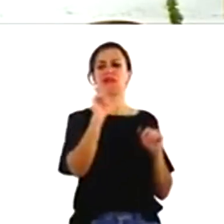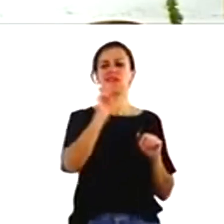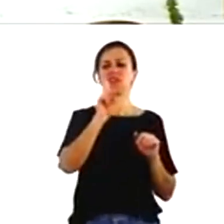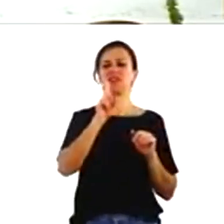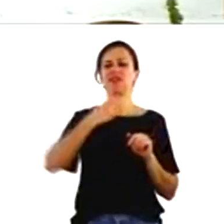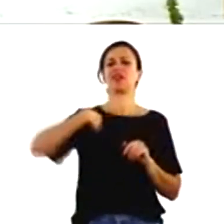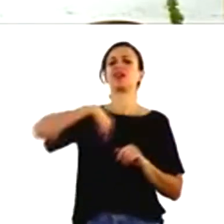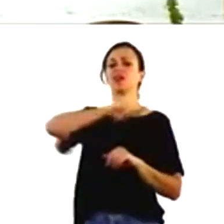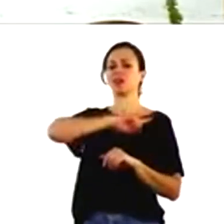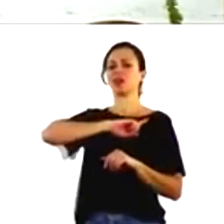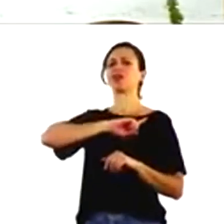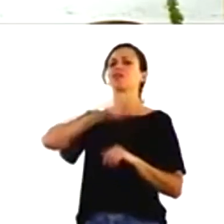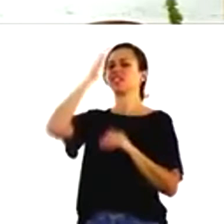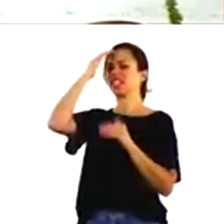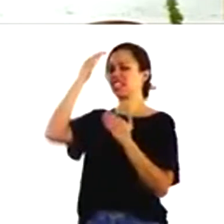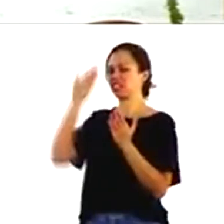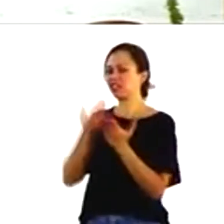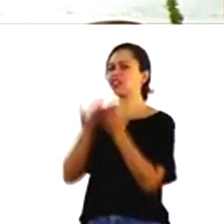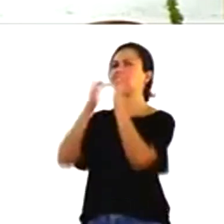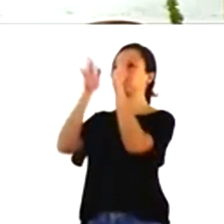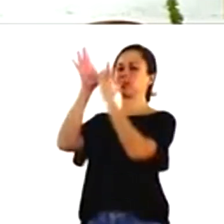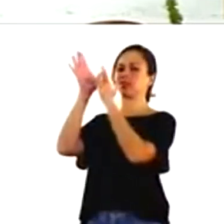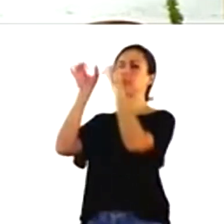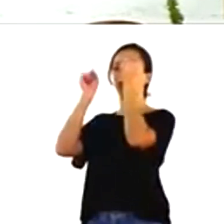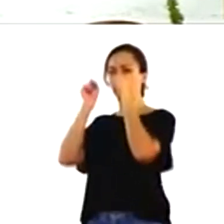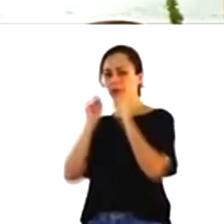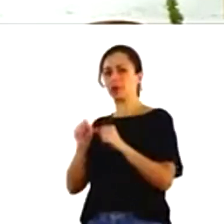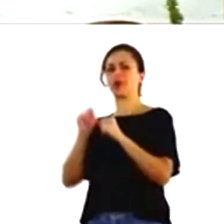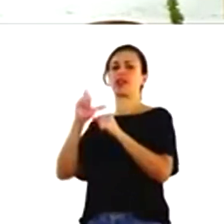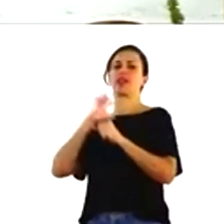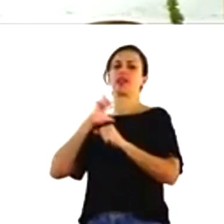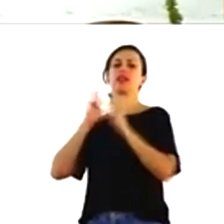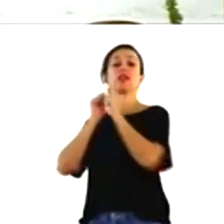Certa vez a nossa igreja aqui da Lapa mesmo